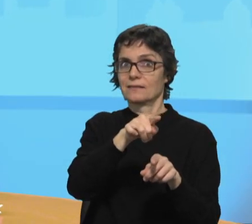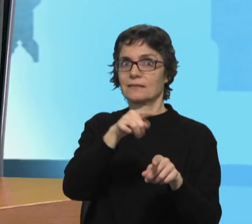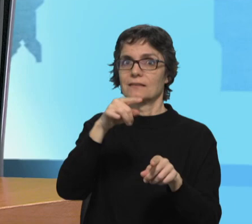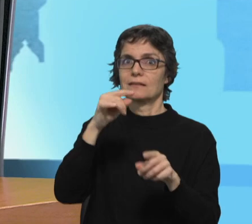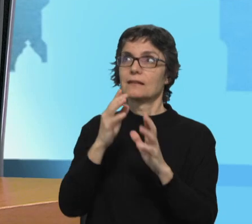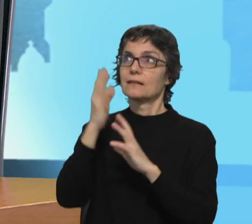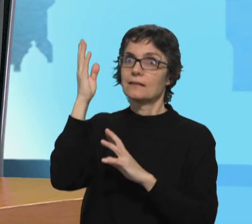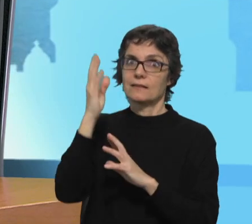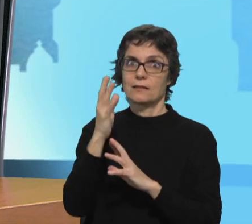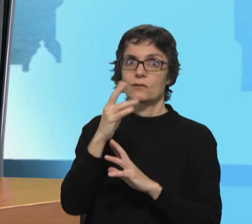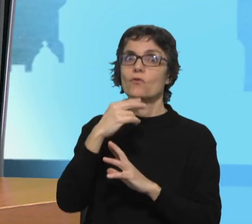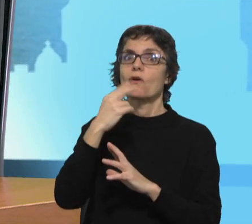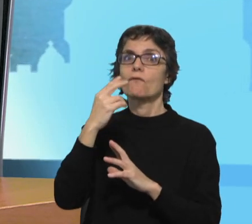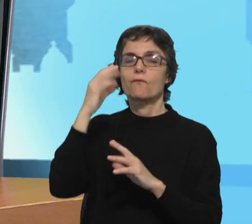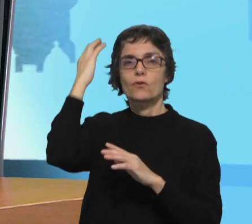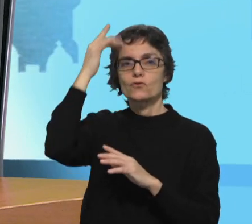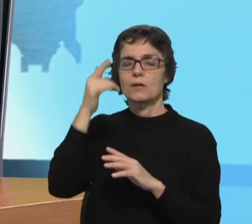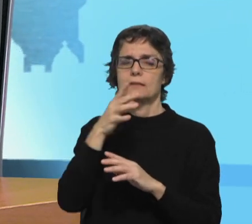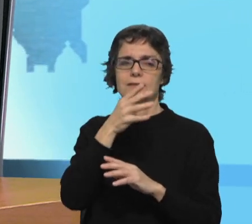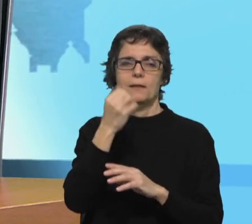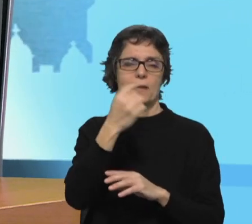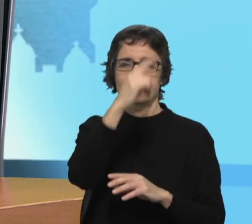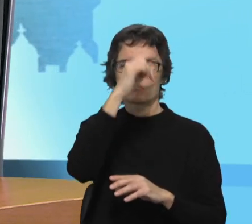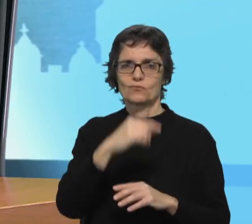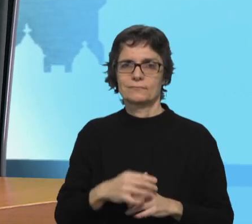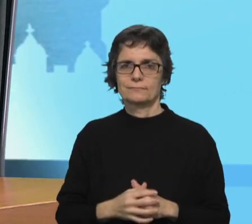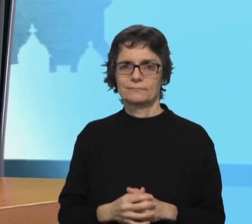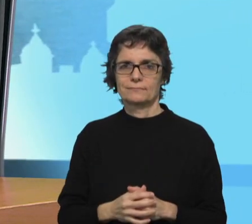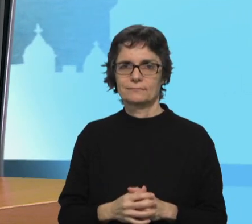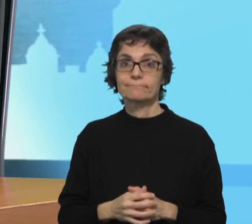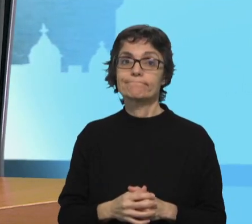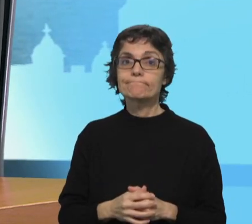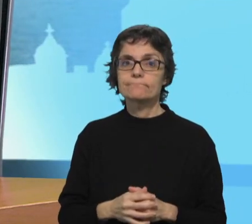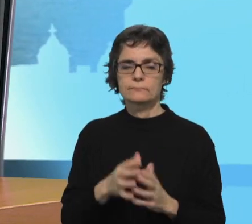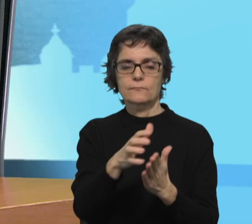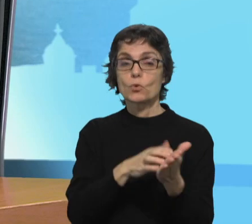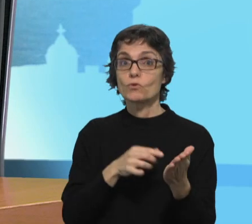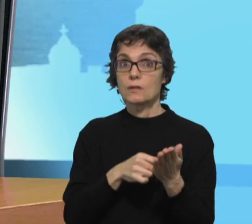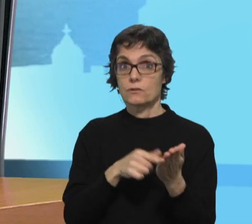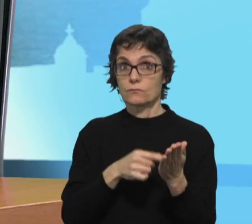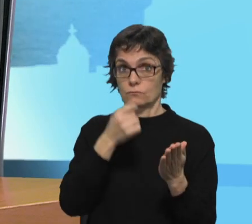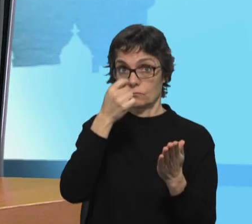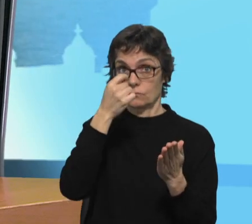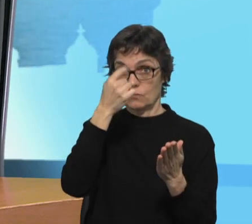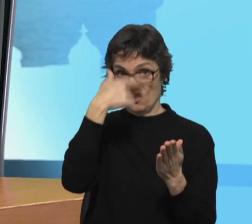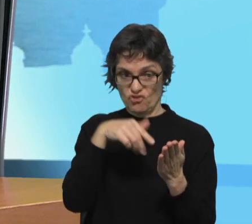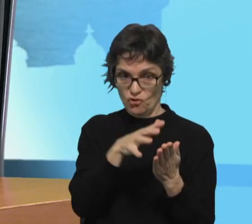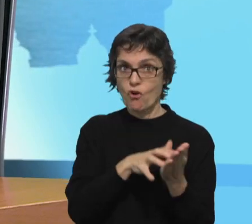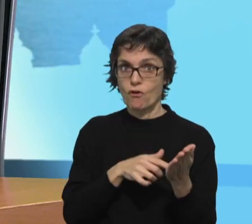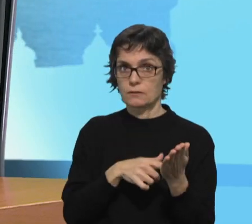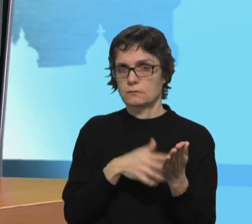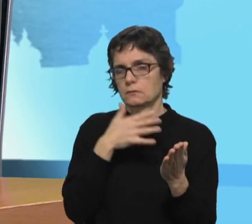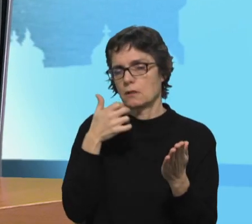diz, através da voz de um anjo, não mates. Ora bem, este texto, esta história, uma história maravilhosa,